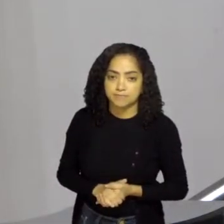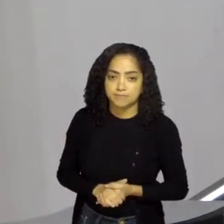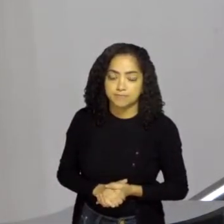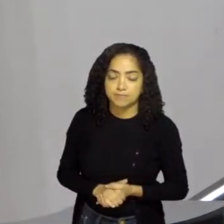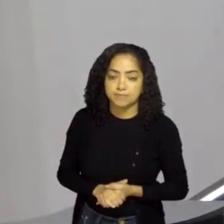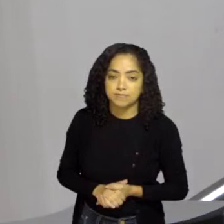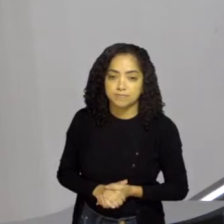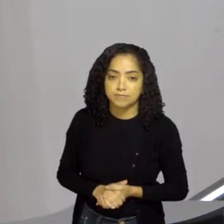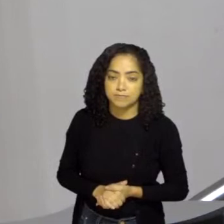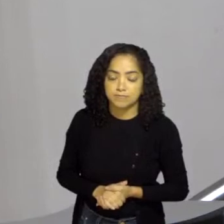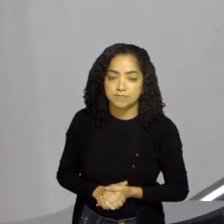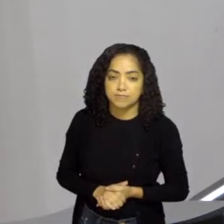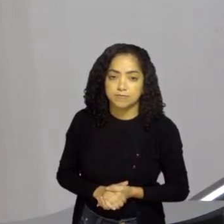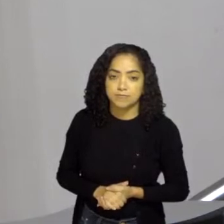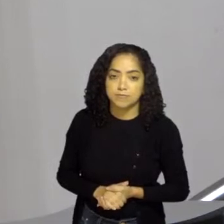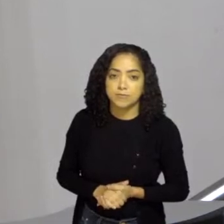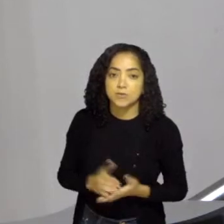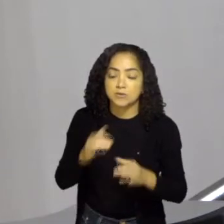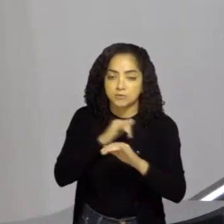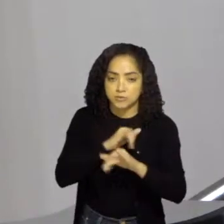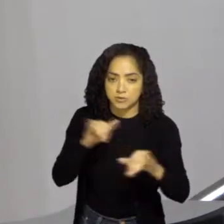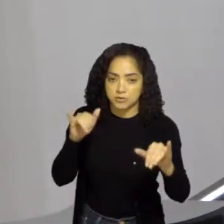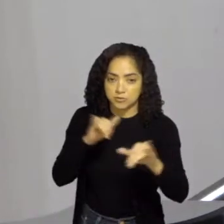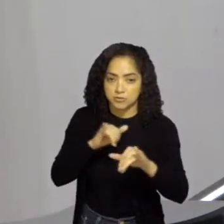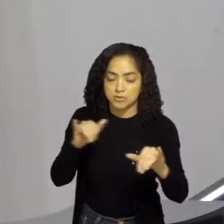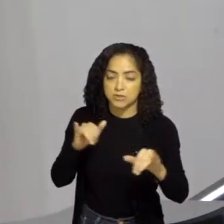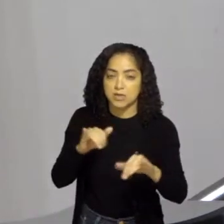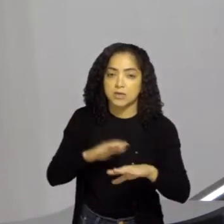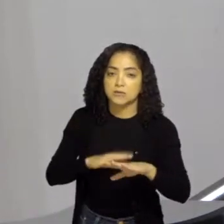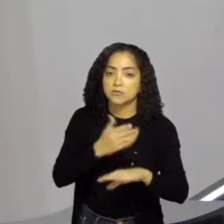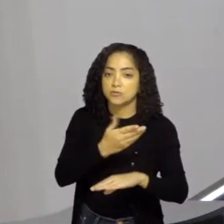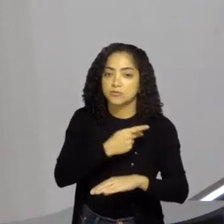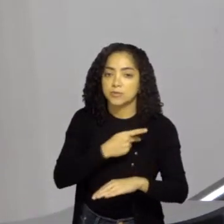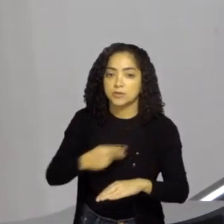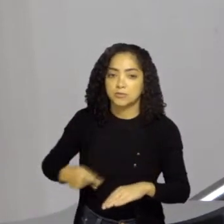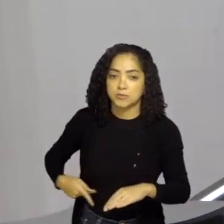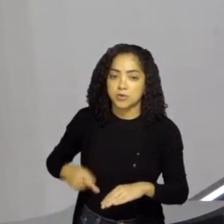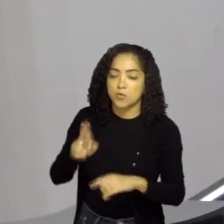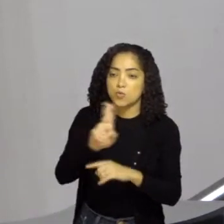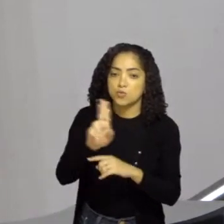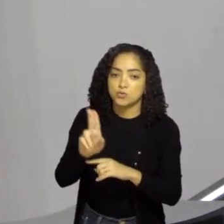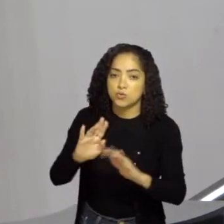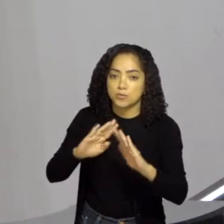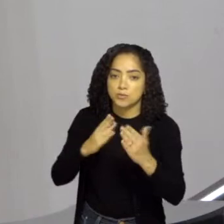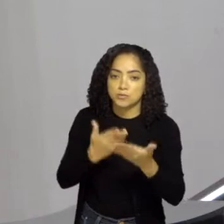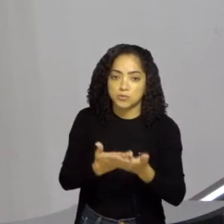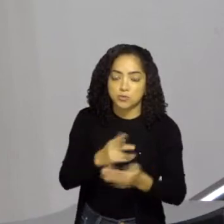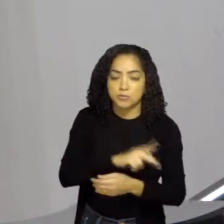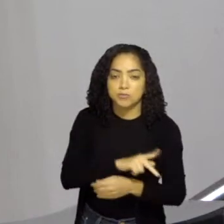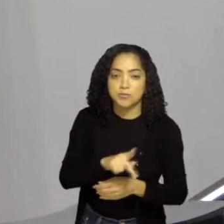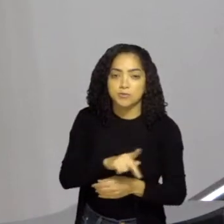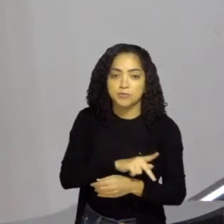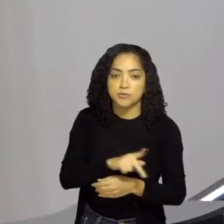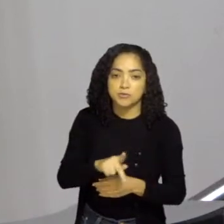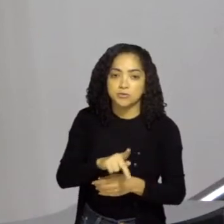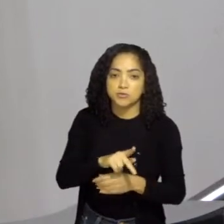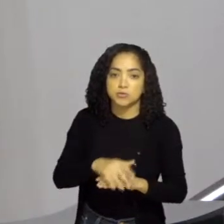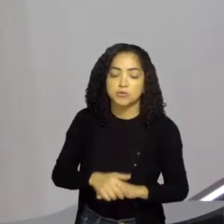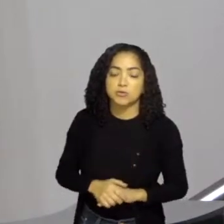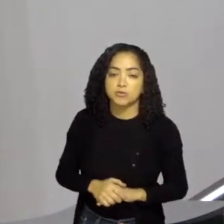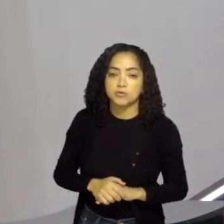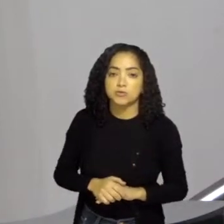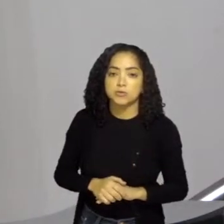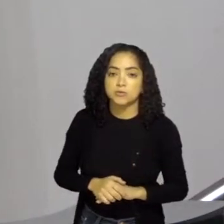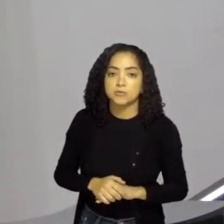Logo será anunciado pelo presidente o nome da escola, professores, para